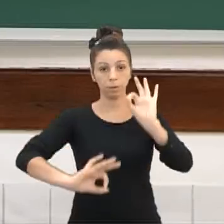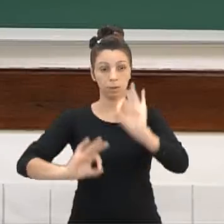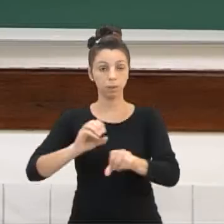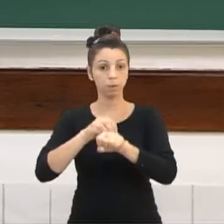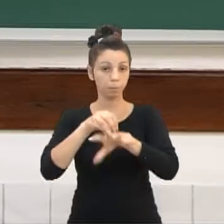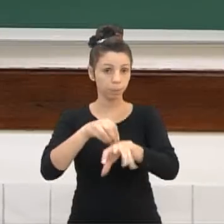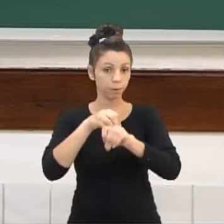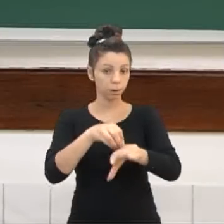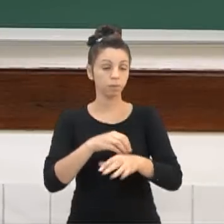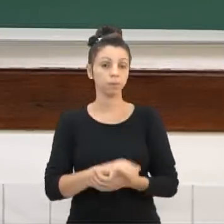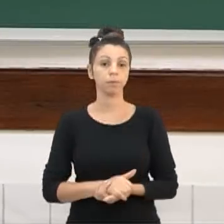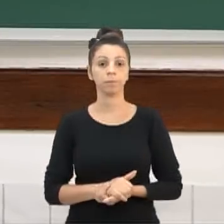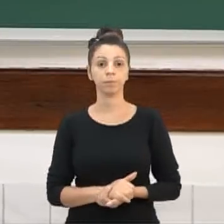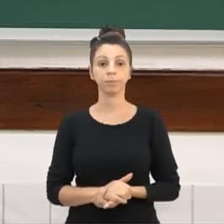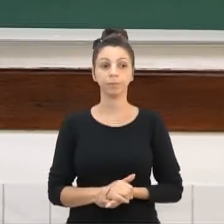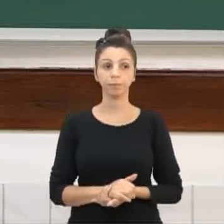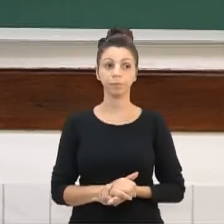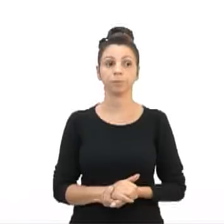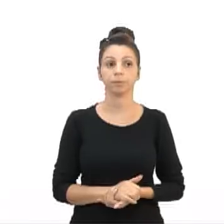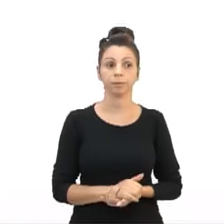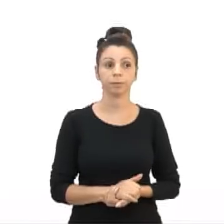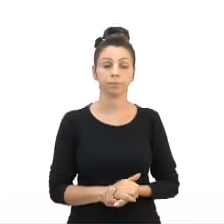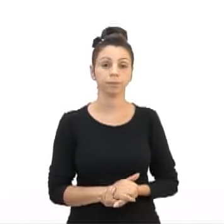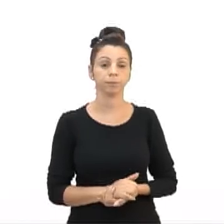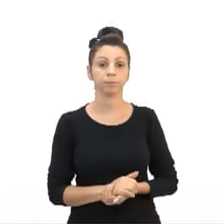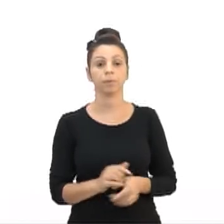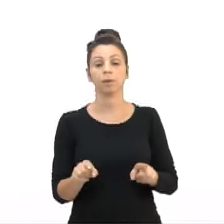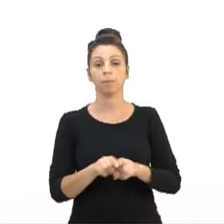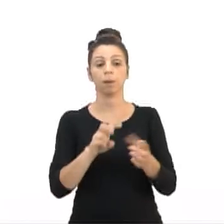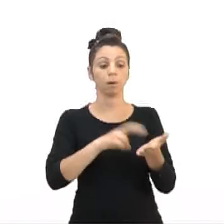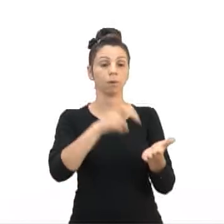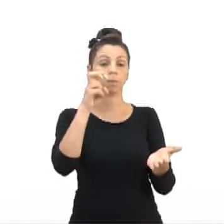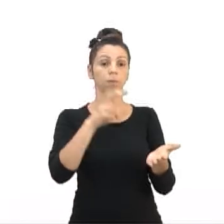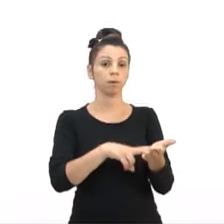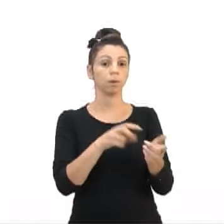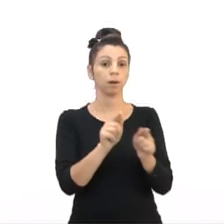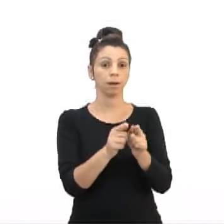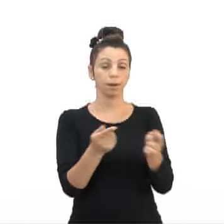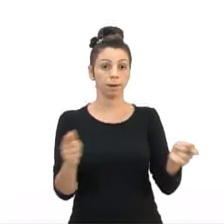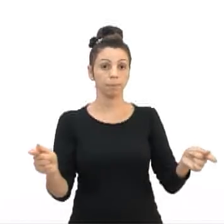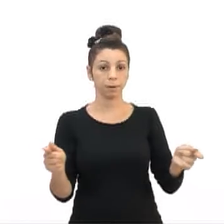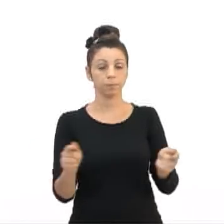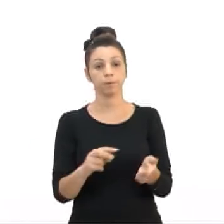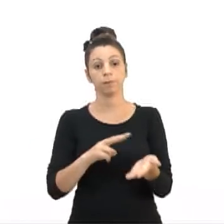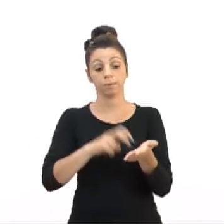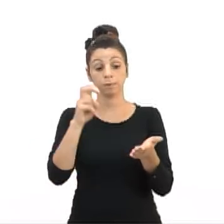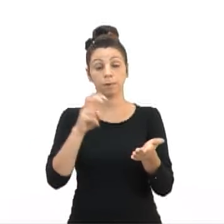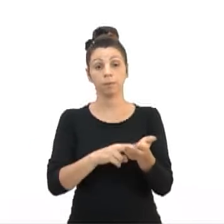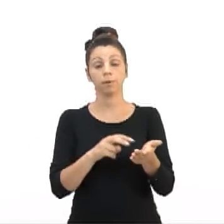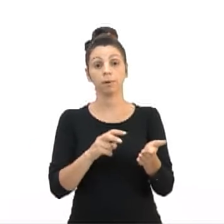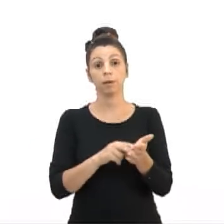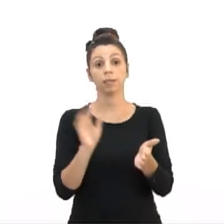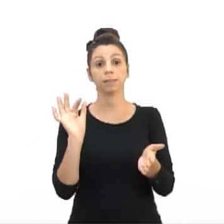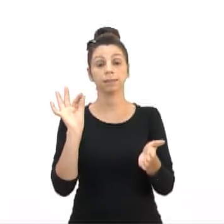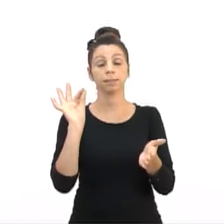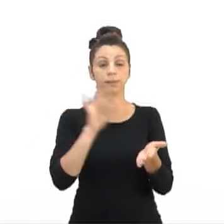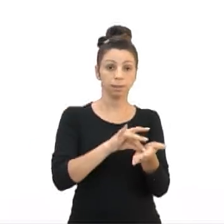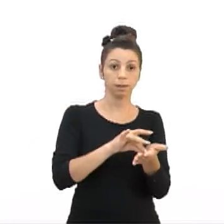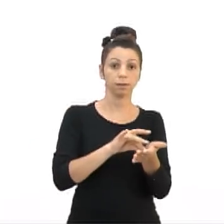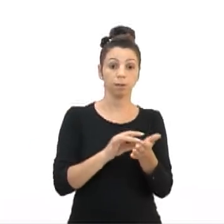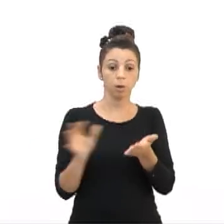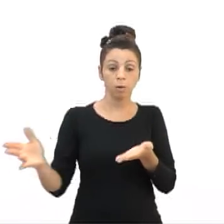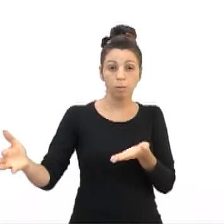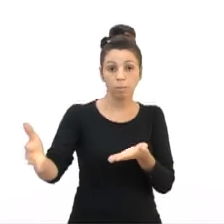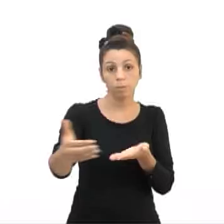podcast, certo? A adequação vocabular. A adequação vocabular se refere ao vocabulário adequado, né? Ao conjunto